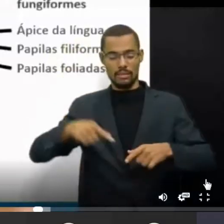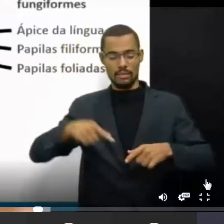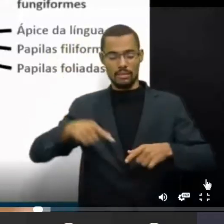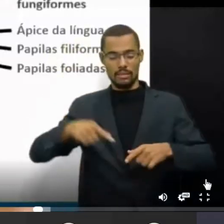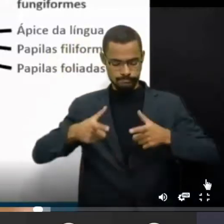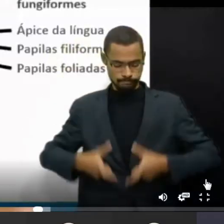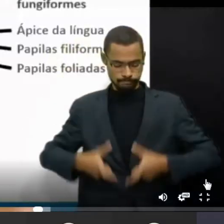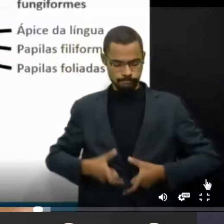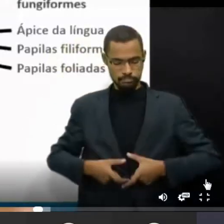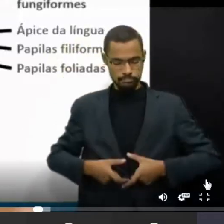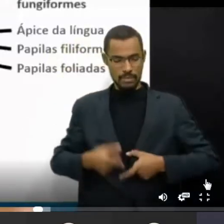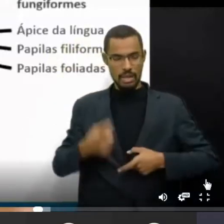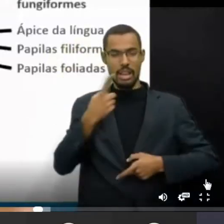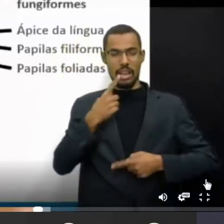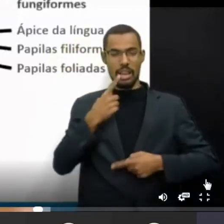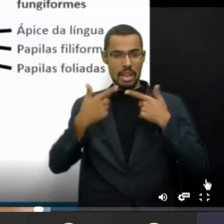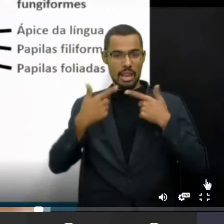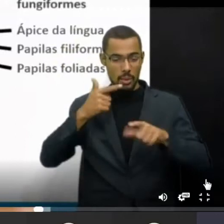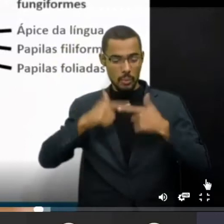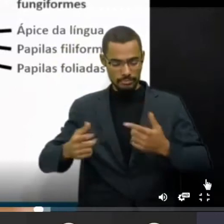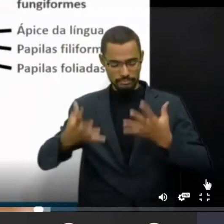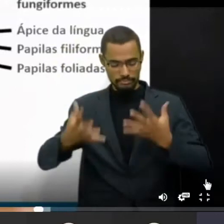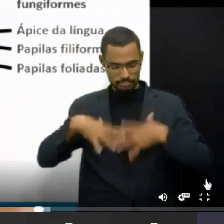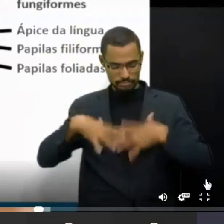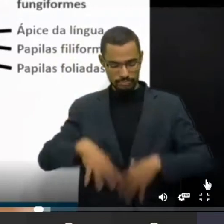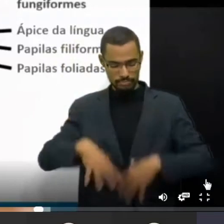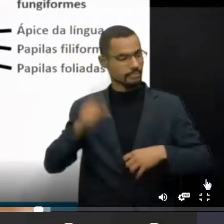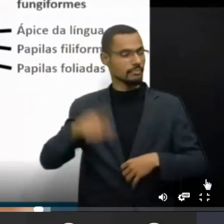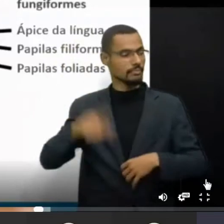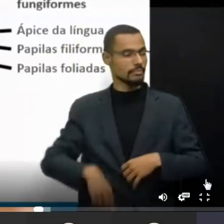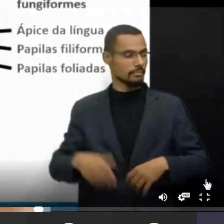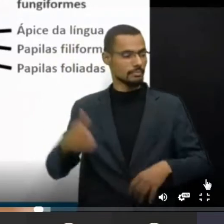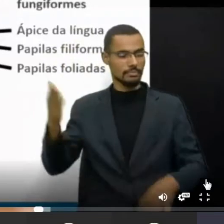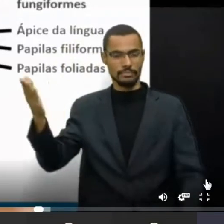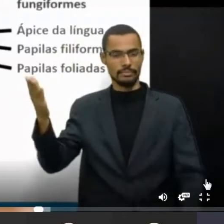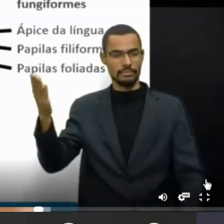as papilas elas ficam no corpo da língua.